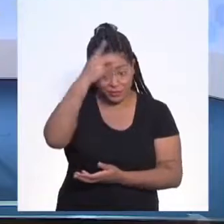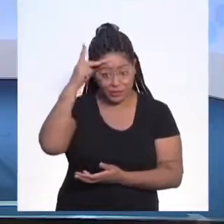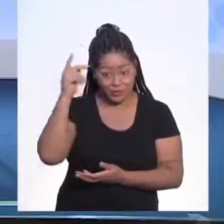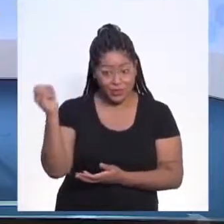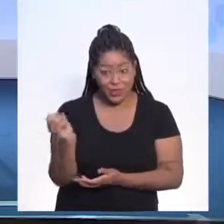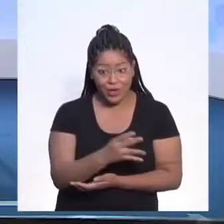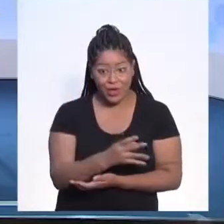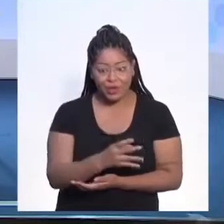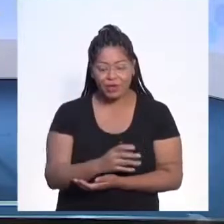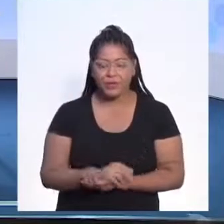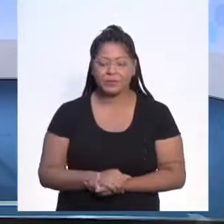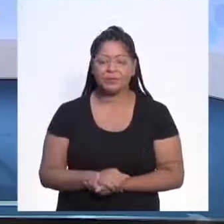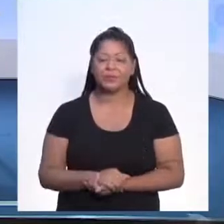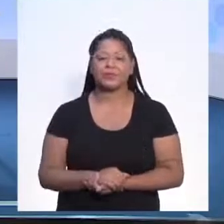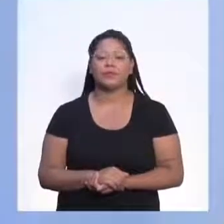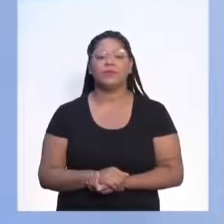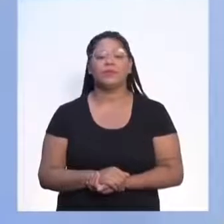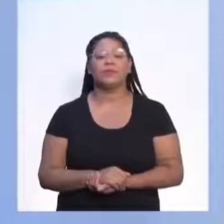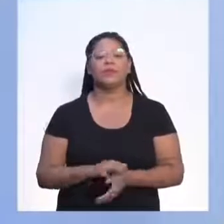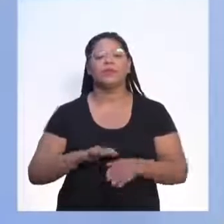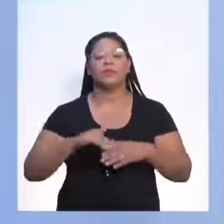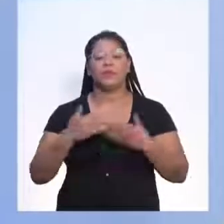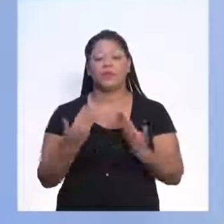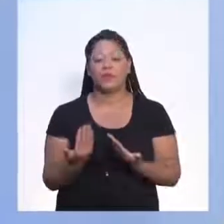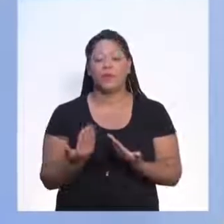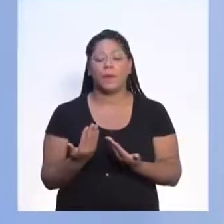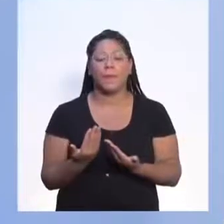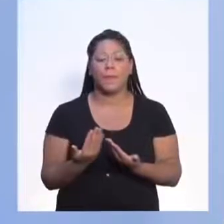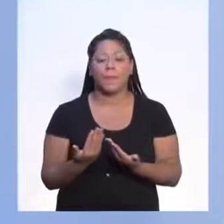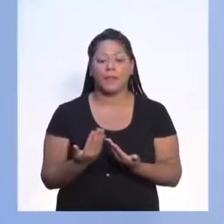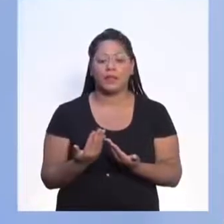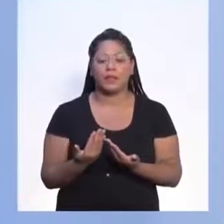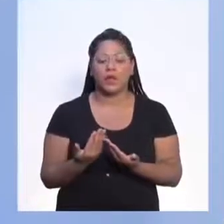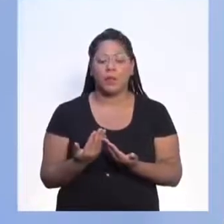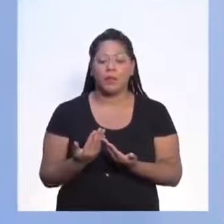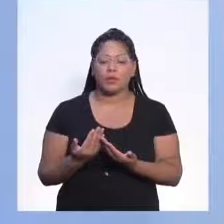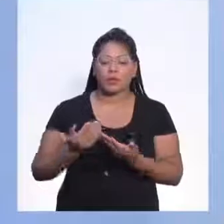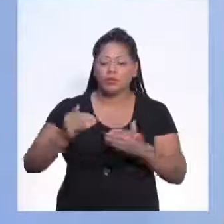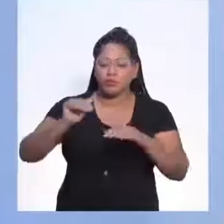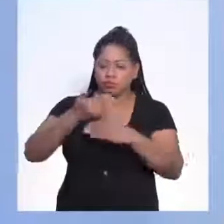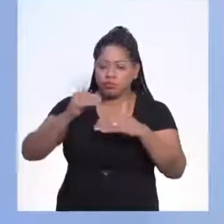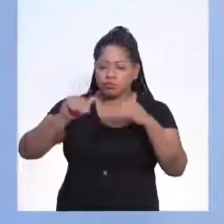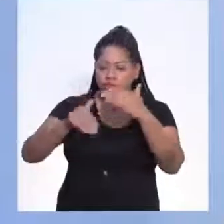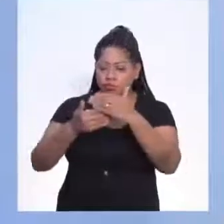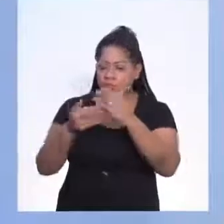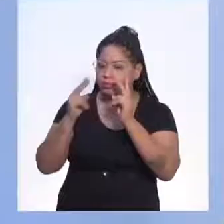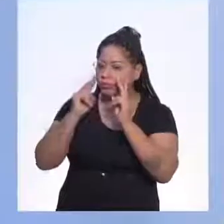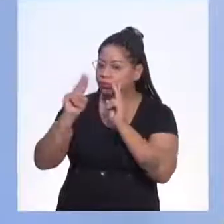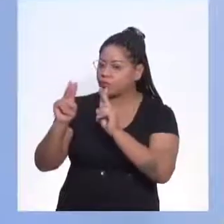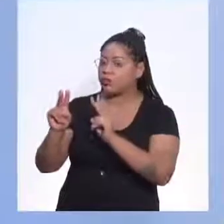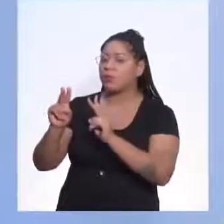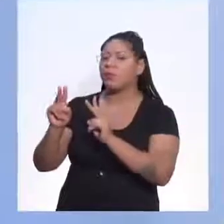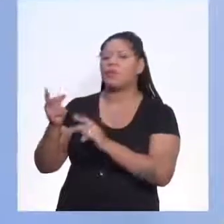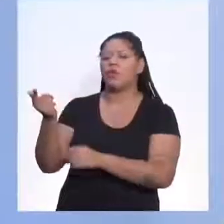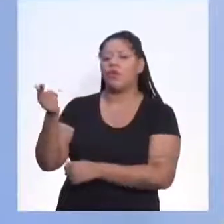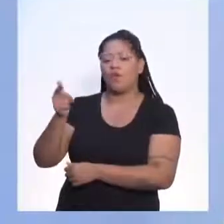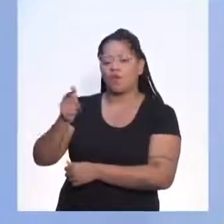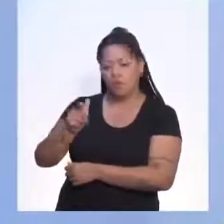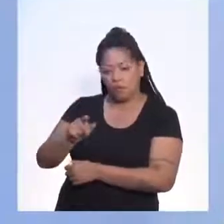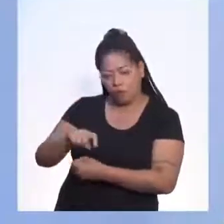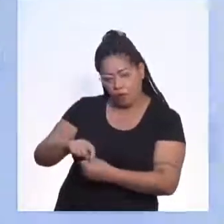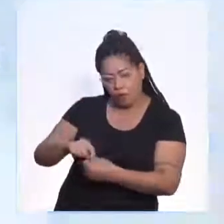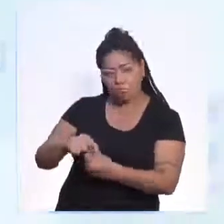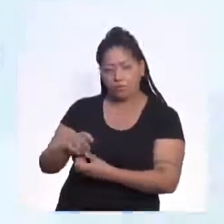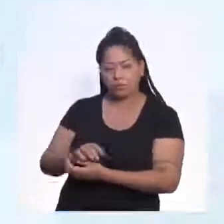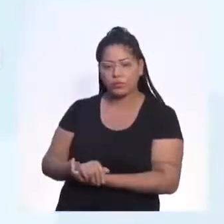dar para chamar alguém. Então, olha, eu vou passar para vocês Vamos lá, aqui então. uma tela e depois eu volto para passar a palavra. Olha aí, pessoal,